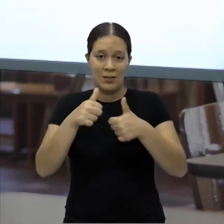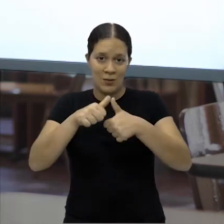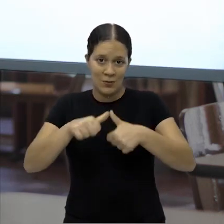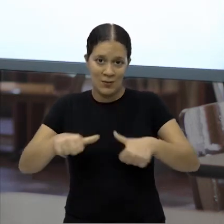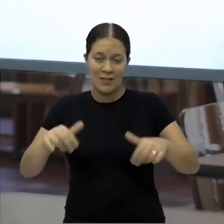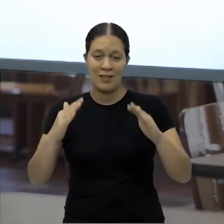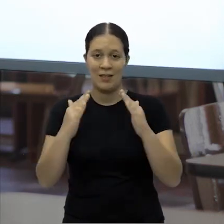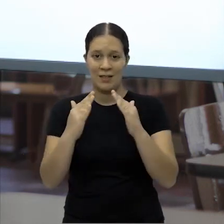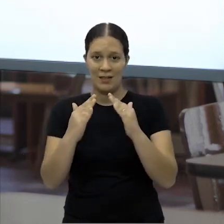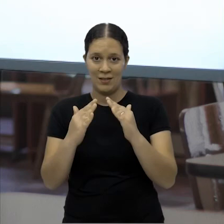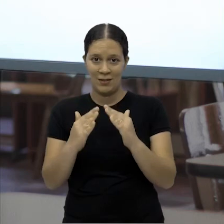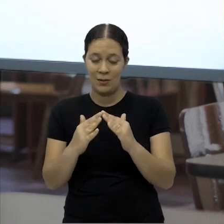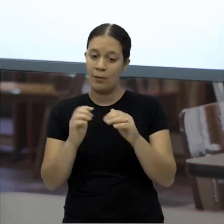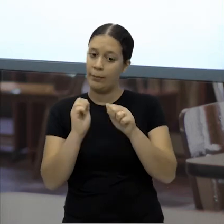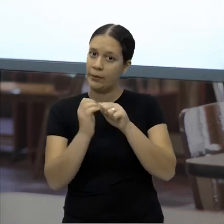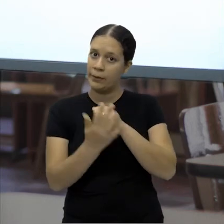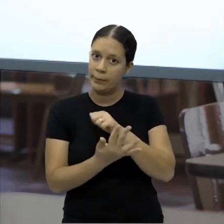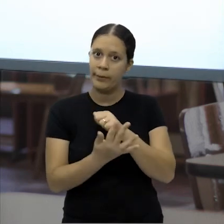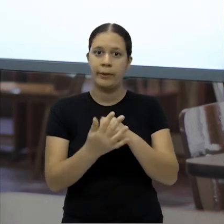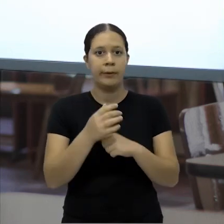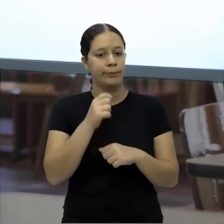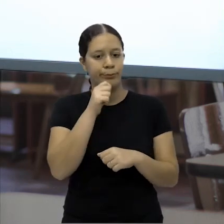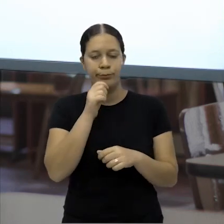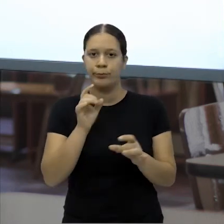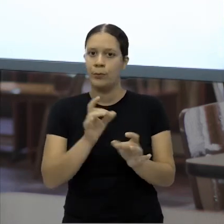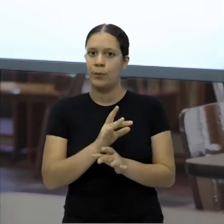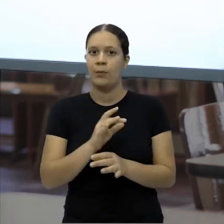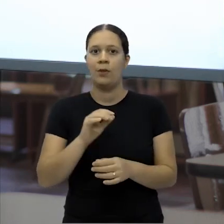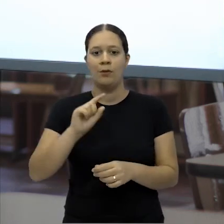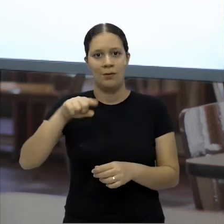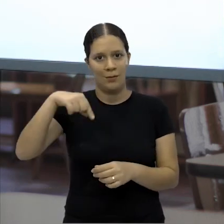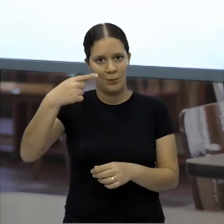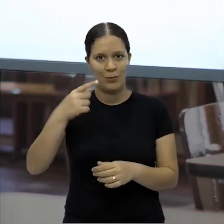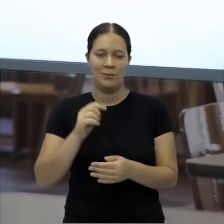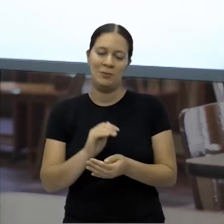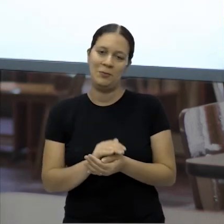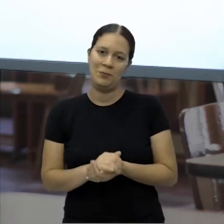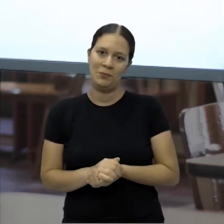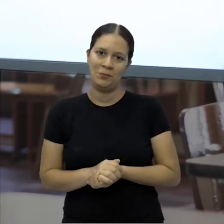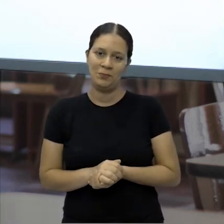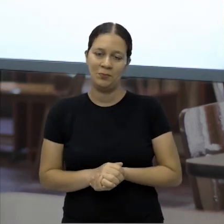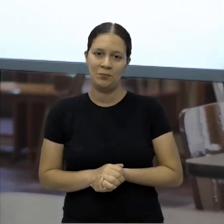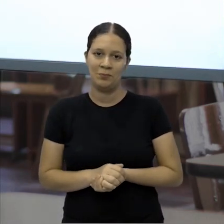Então, fiquem em casa, a pandemia não acabou, aguardo vocês na próxima.